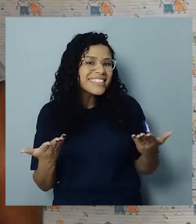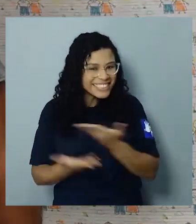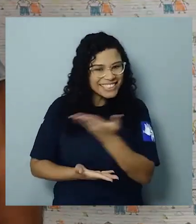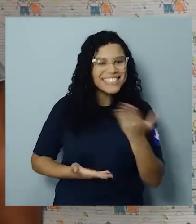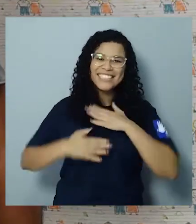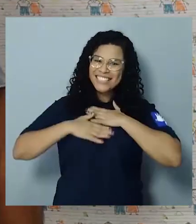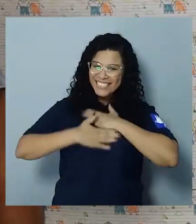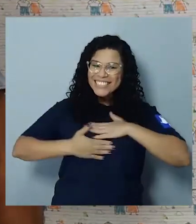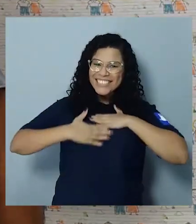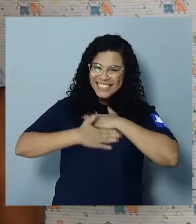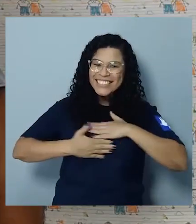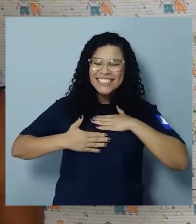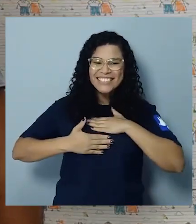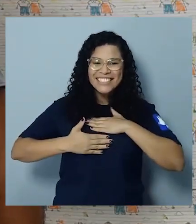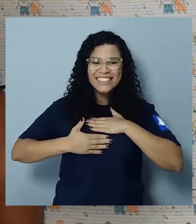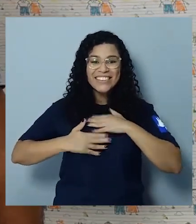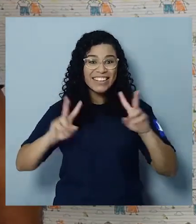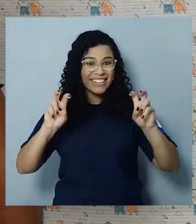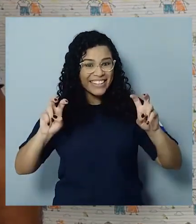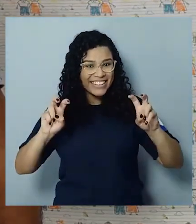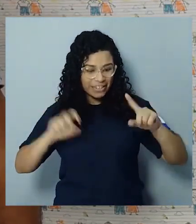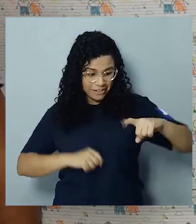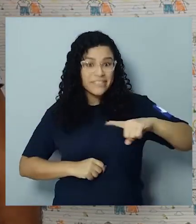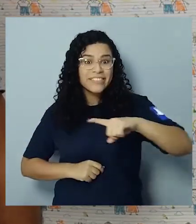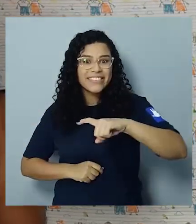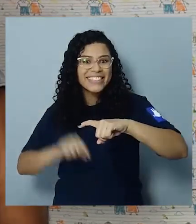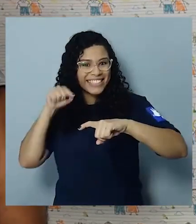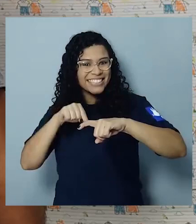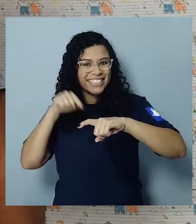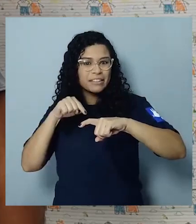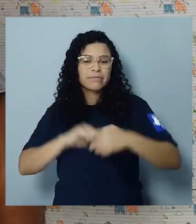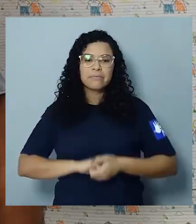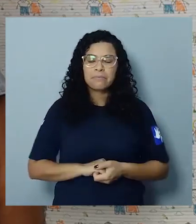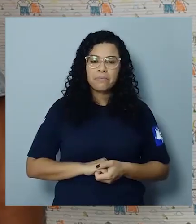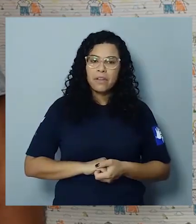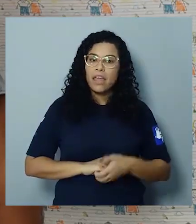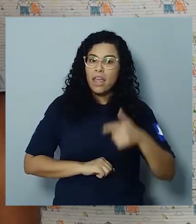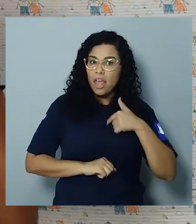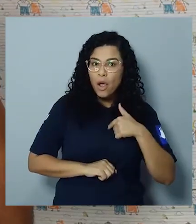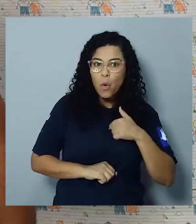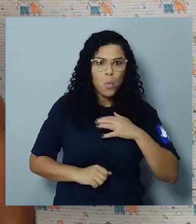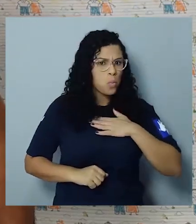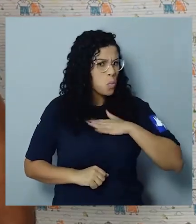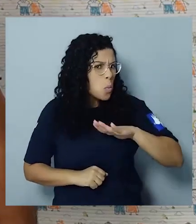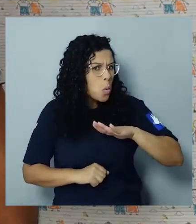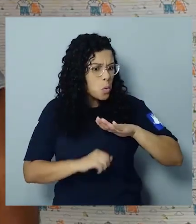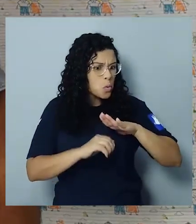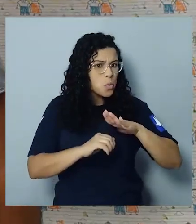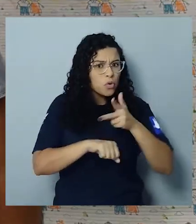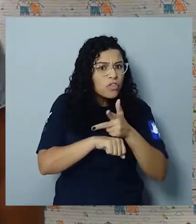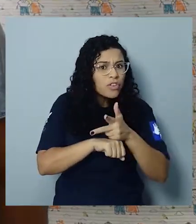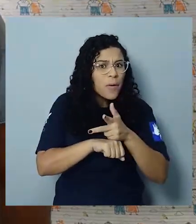Oi e aí pessoal vocês gostaram das Aventuras da minhocas futebol a gente eu não gosto desses vídeos de criança para criança